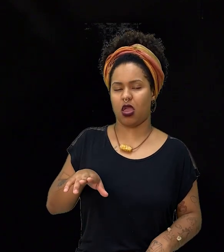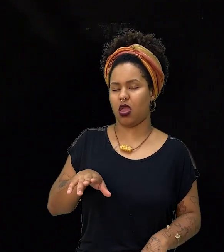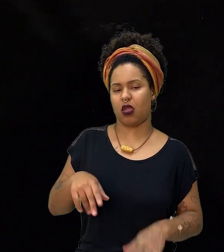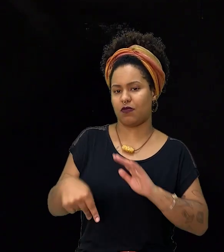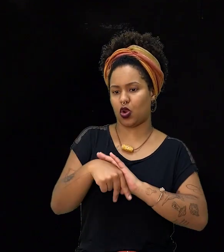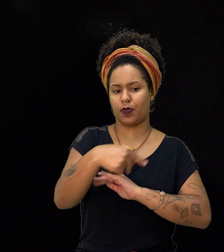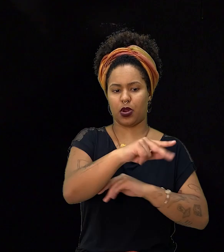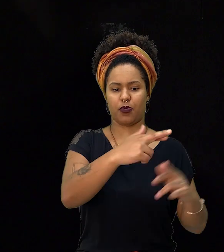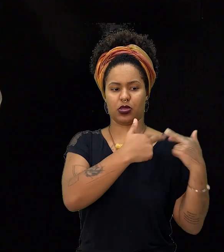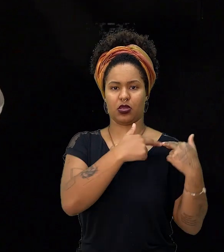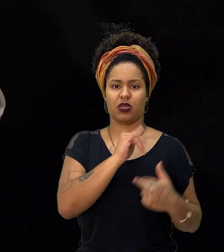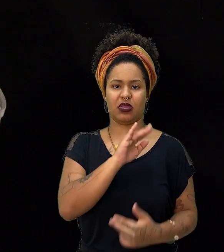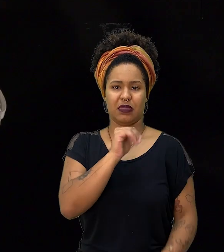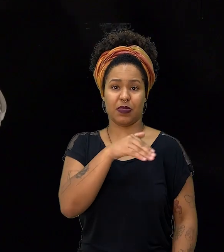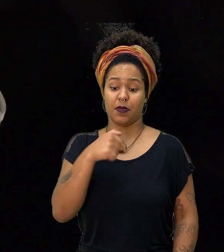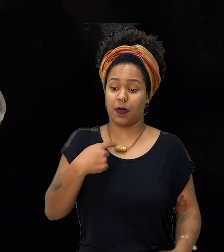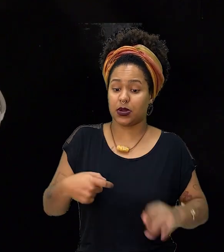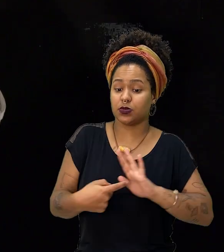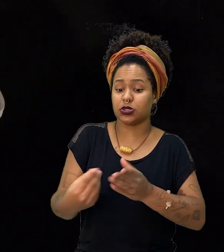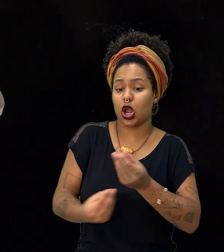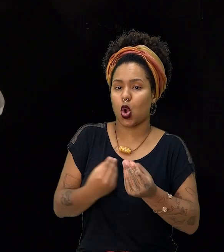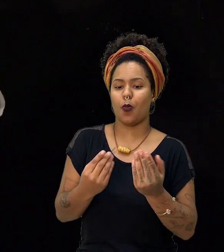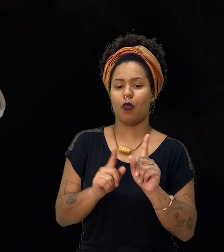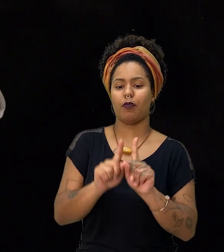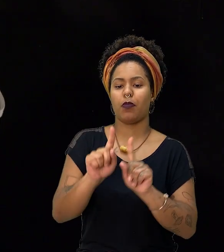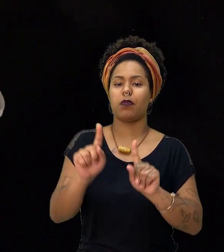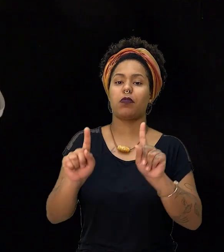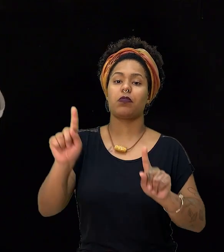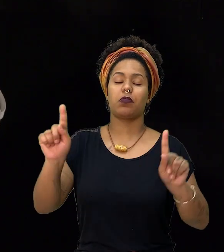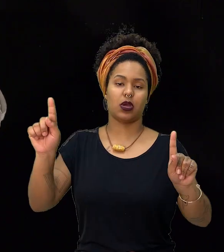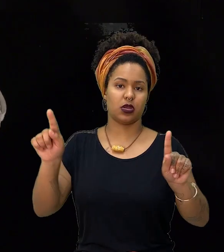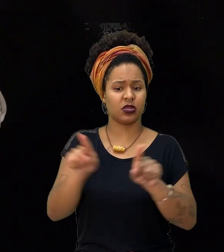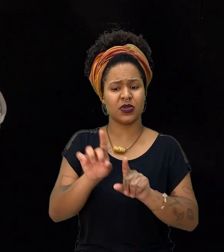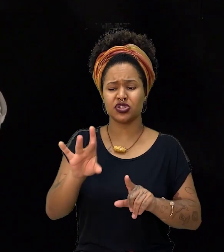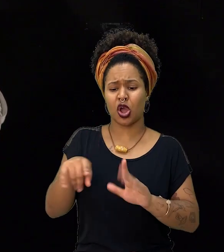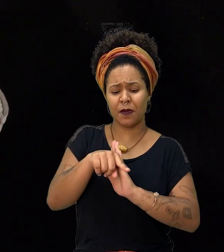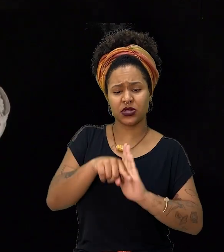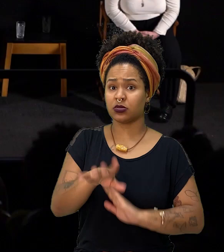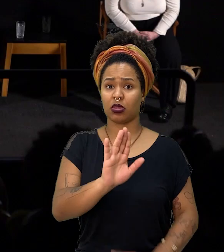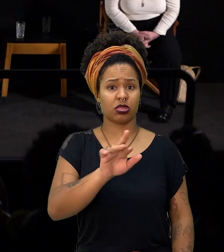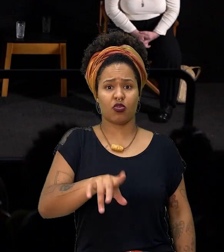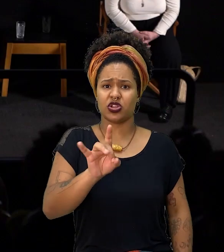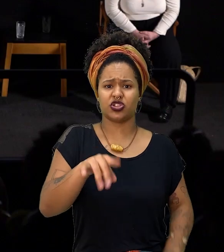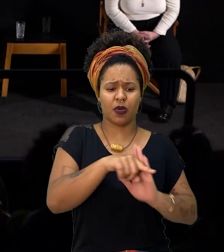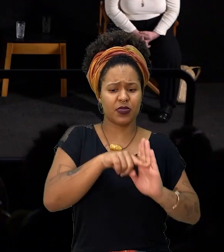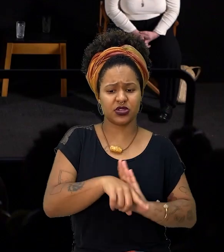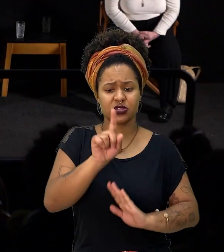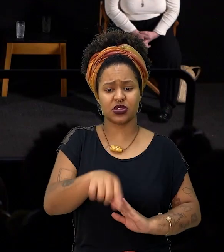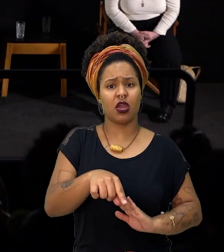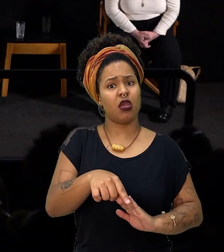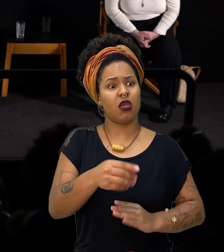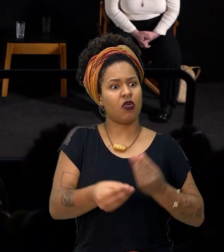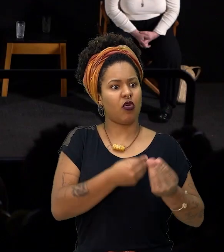essa exploração, essa prospecção. Porque também, assim, era só pesquisa. Não era só pesquisa. É enfiar uma